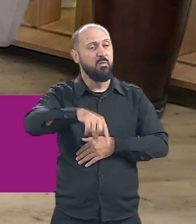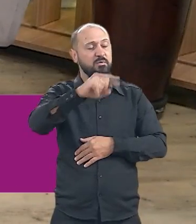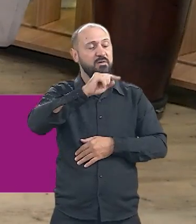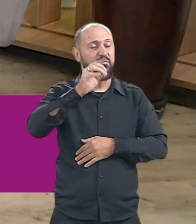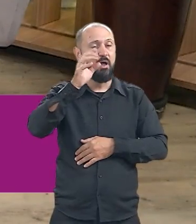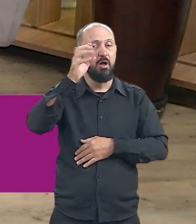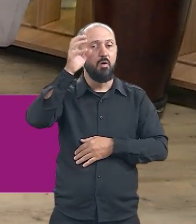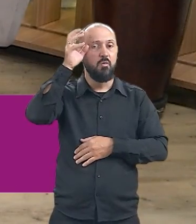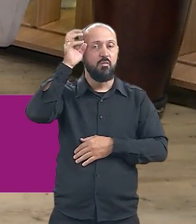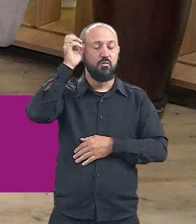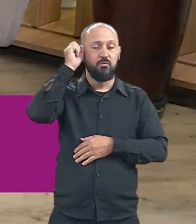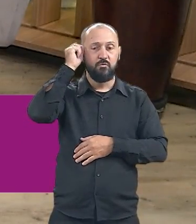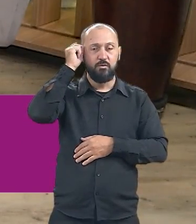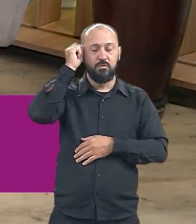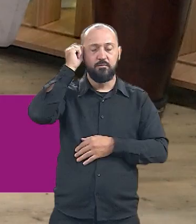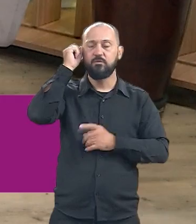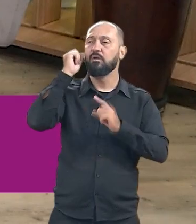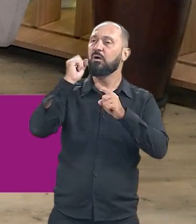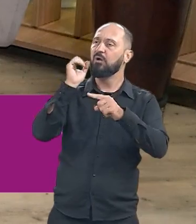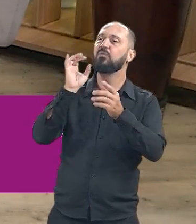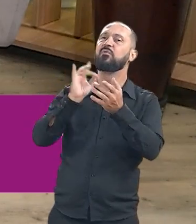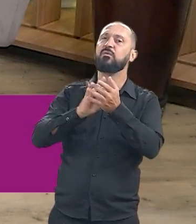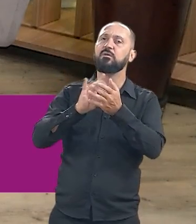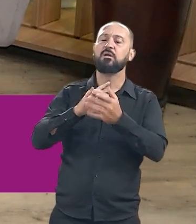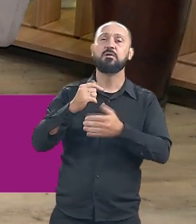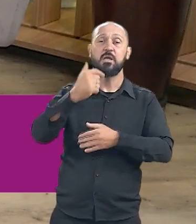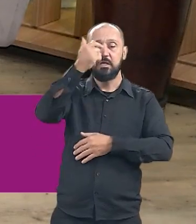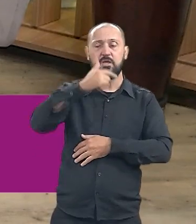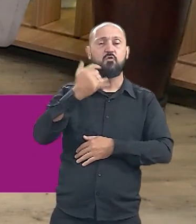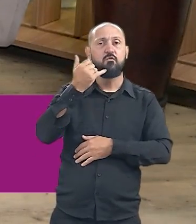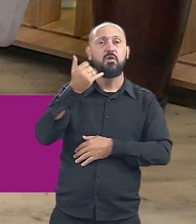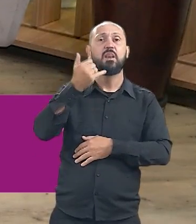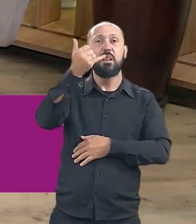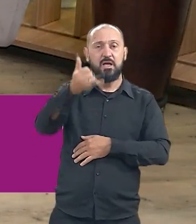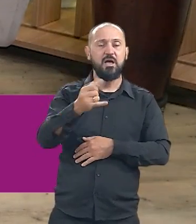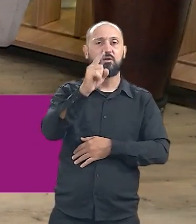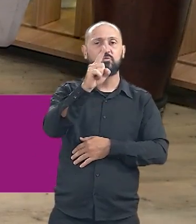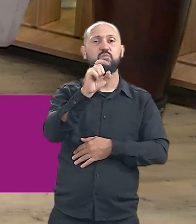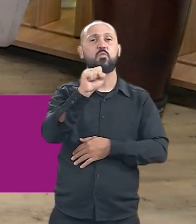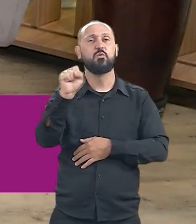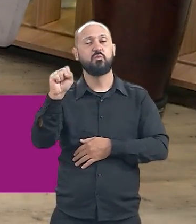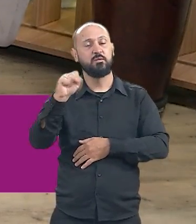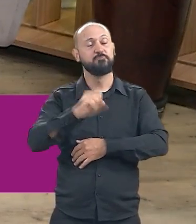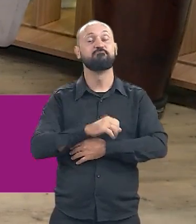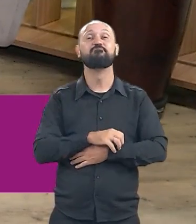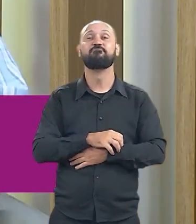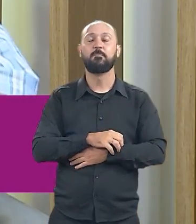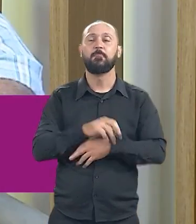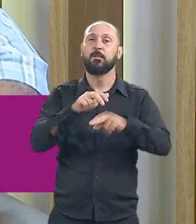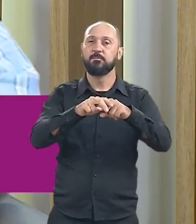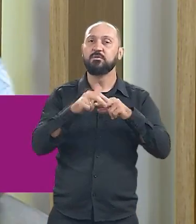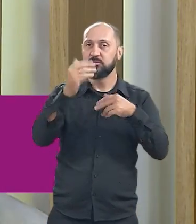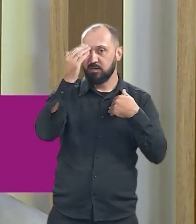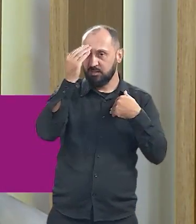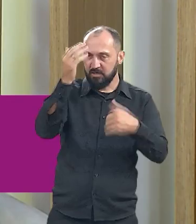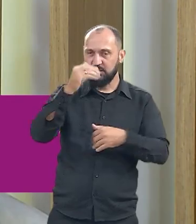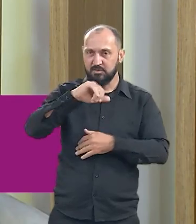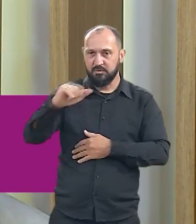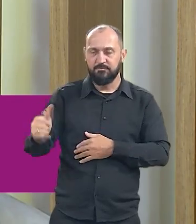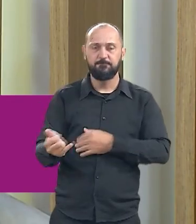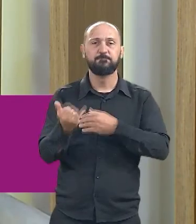pois é, eu vou ligar no 188. Por isso que é importante, né, a gente agradece aqui essa oportunidade para fazer a